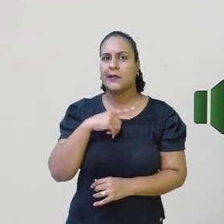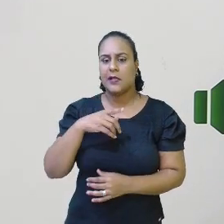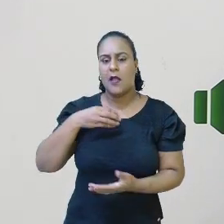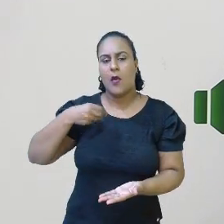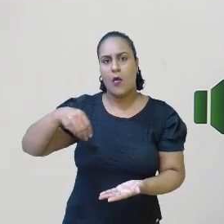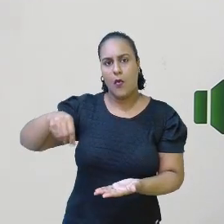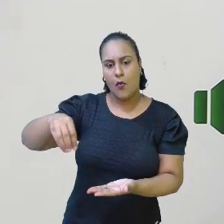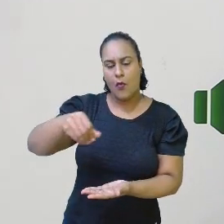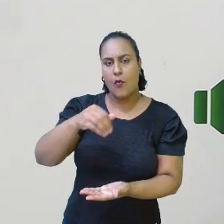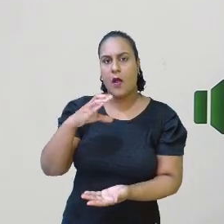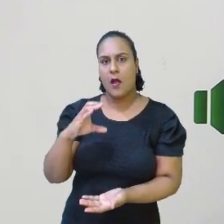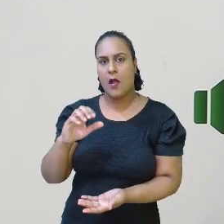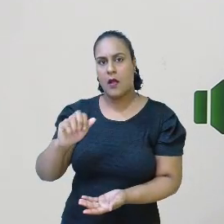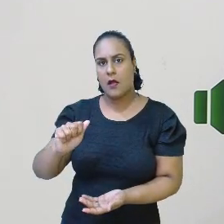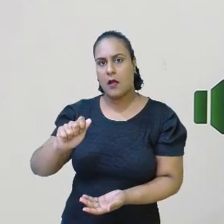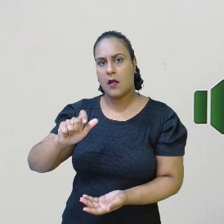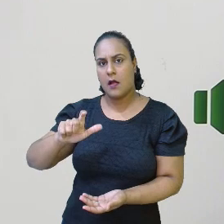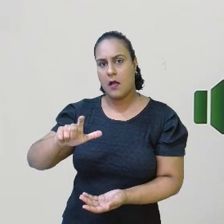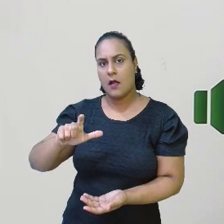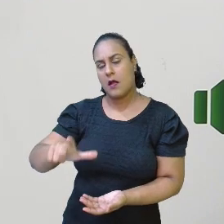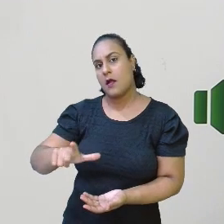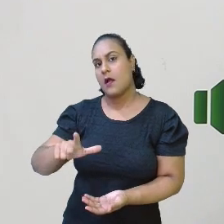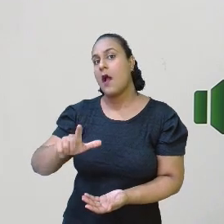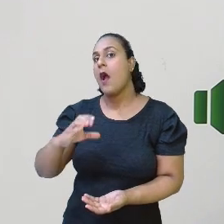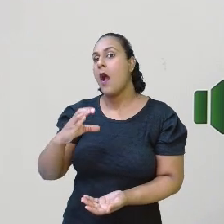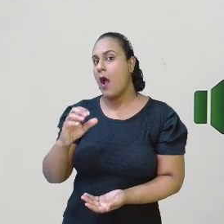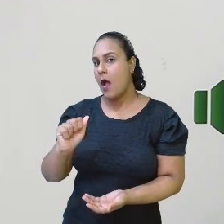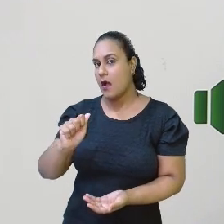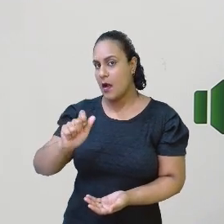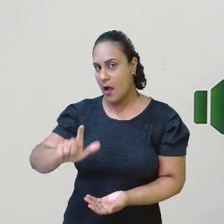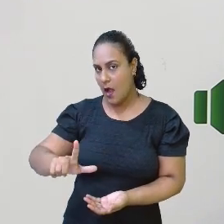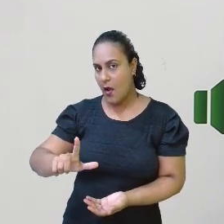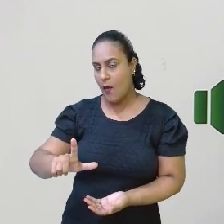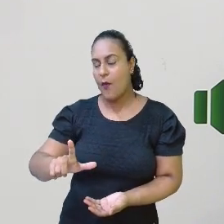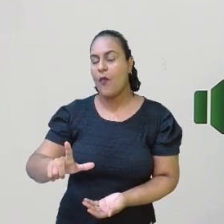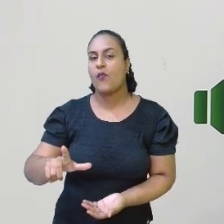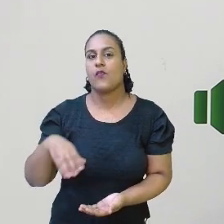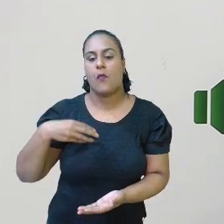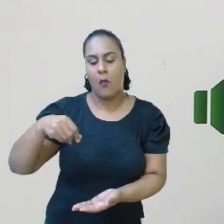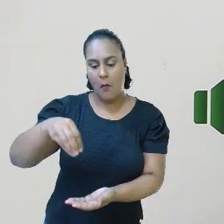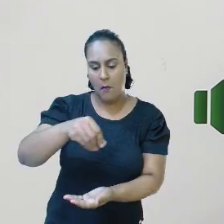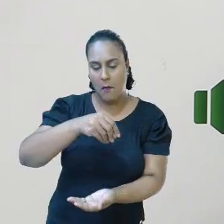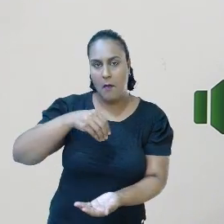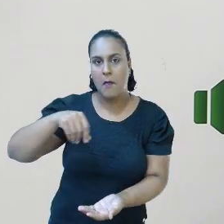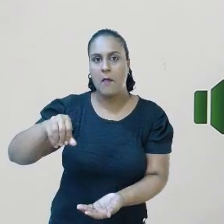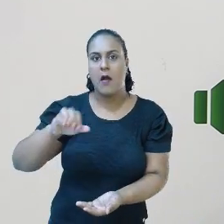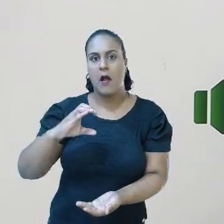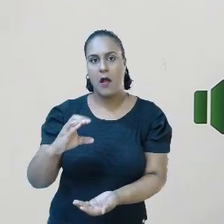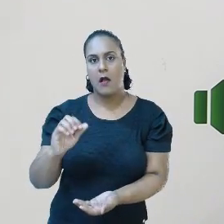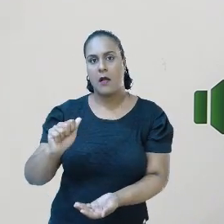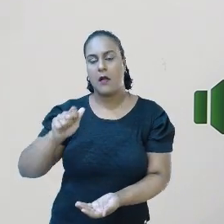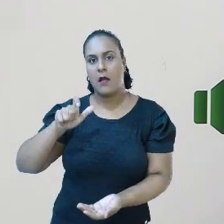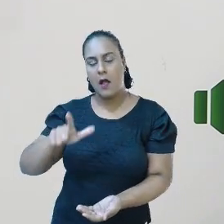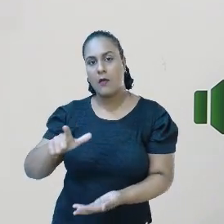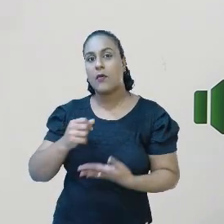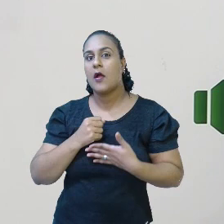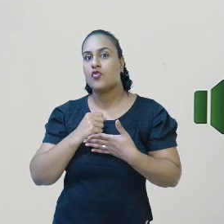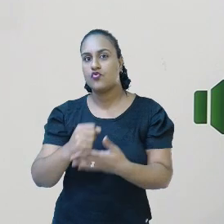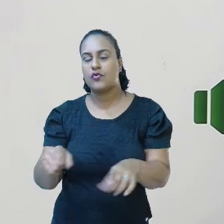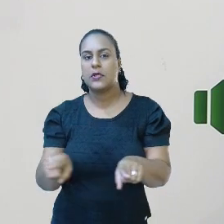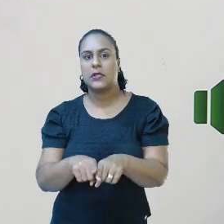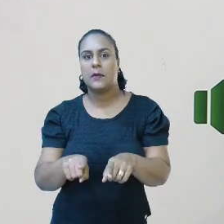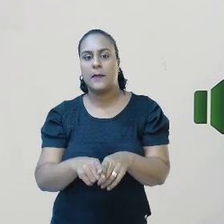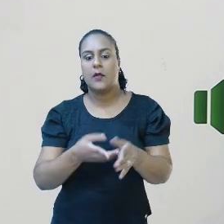quantidades de cálcio, de cal, na verdade. A água ela recebe uma quantidade de cal e isso também ajuda